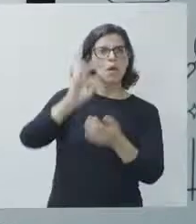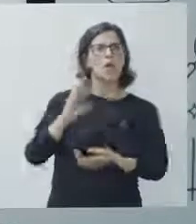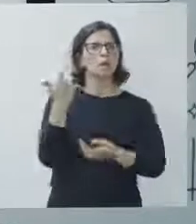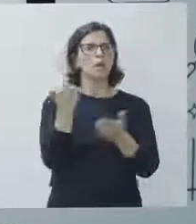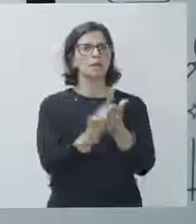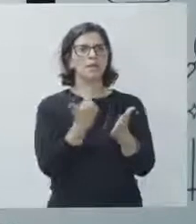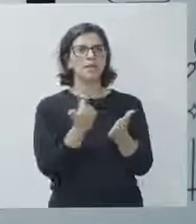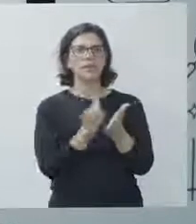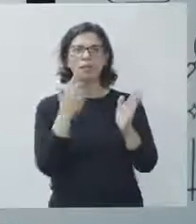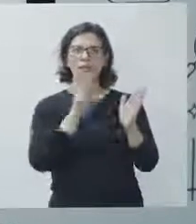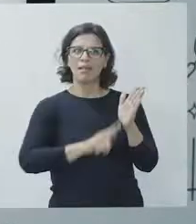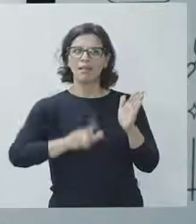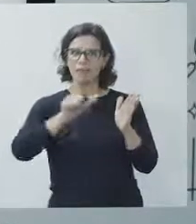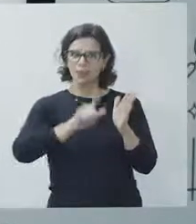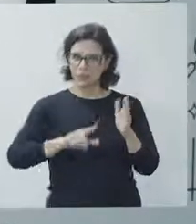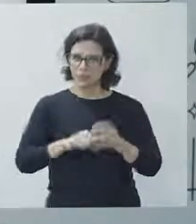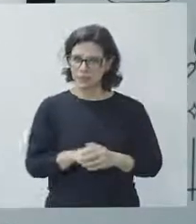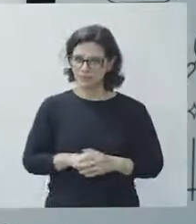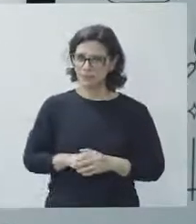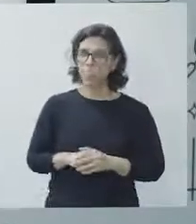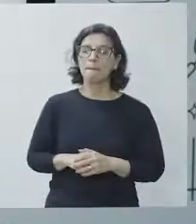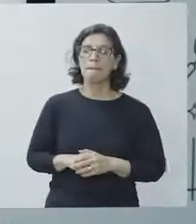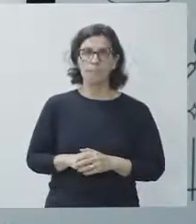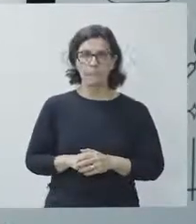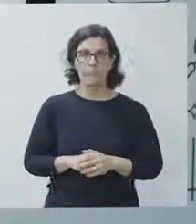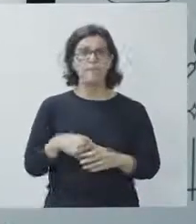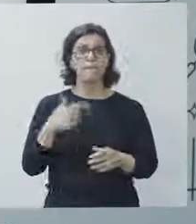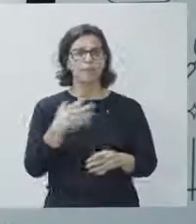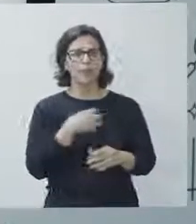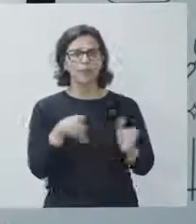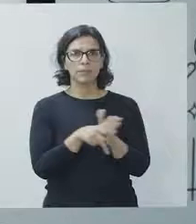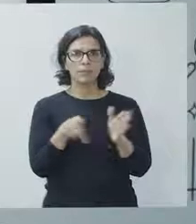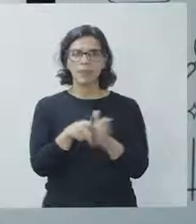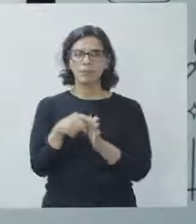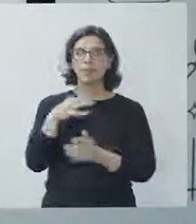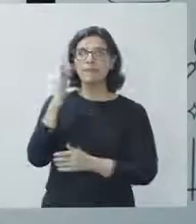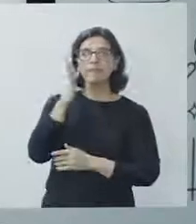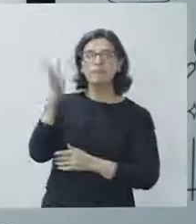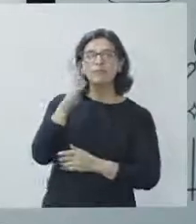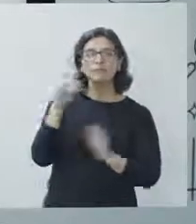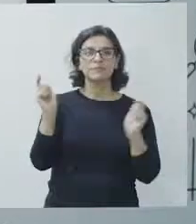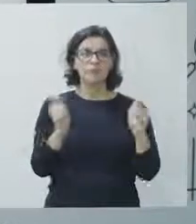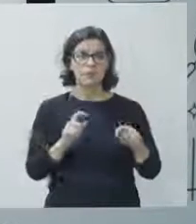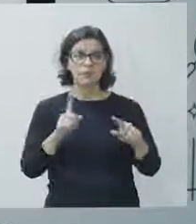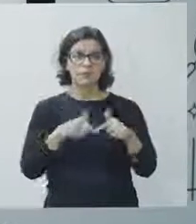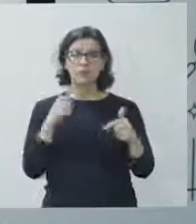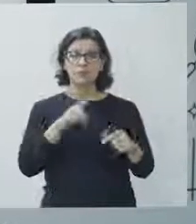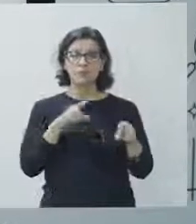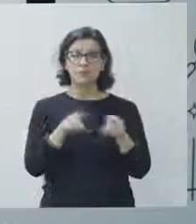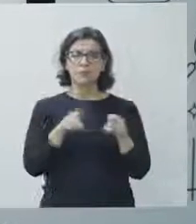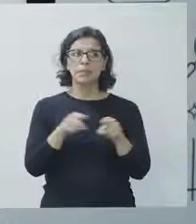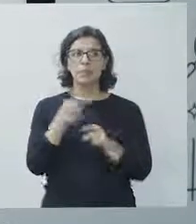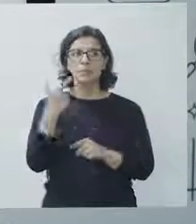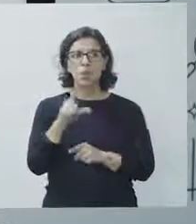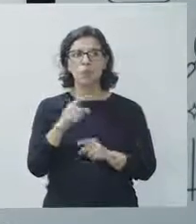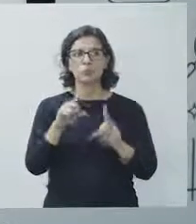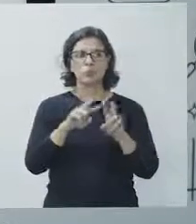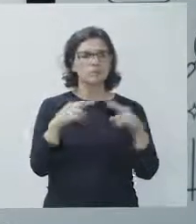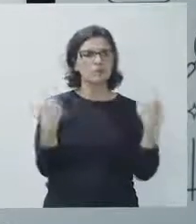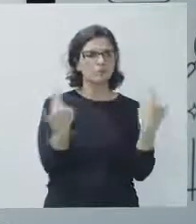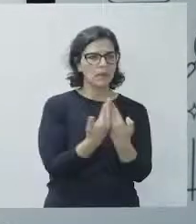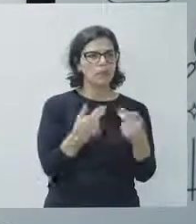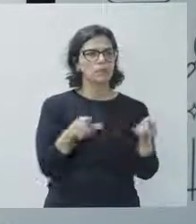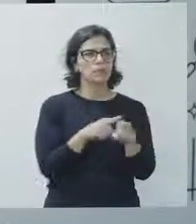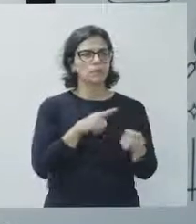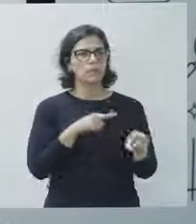muito nessa literatura fantástica, essa literatura de fantasia. Então a gente vai ter também outros reinos, né?